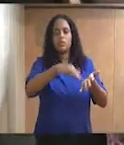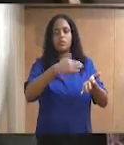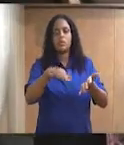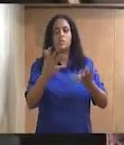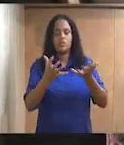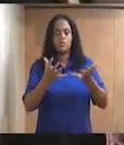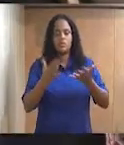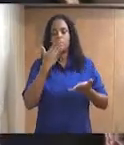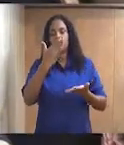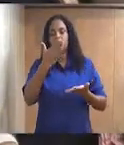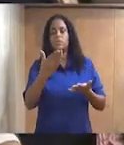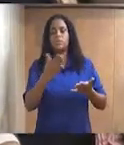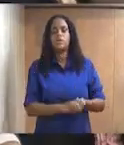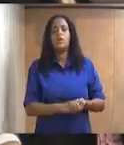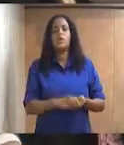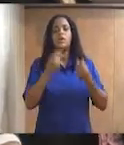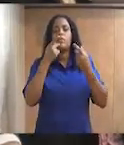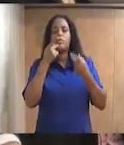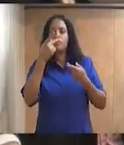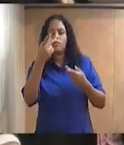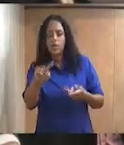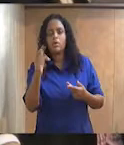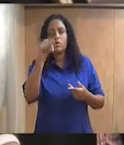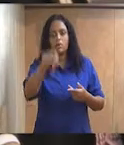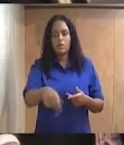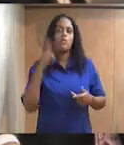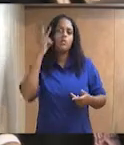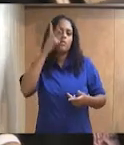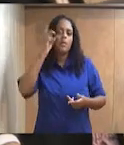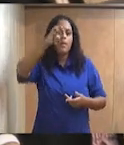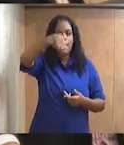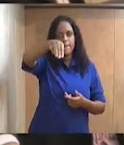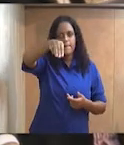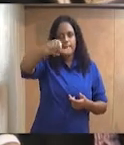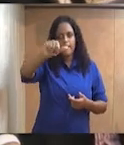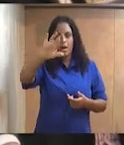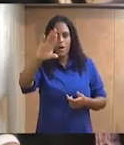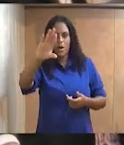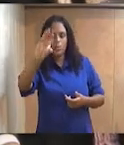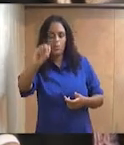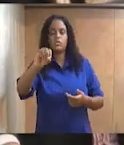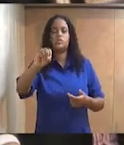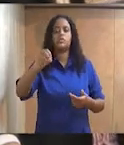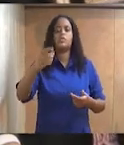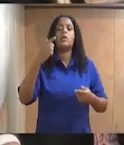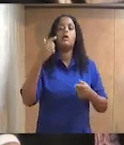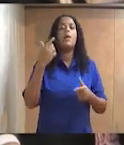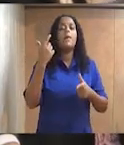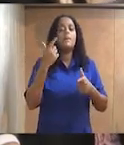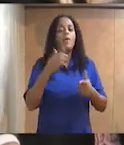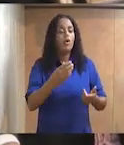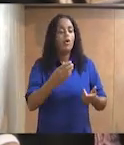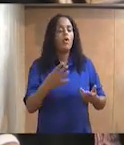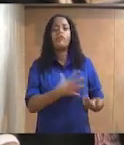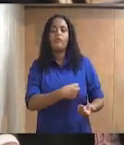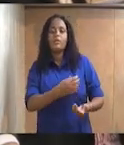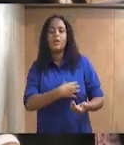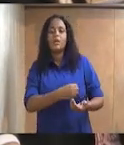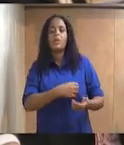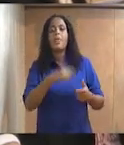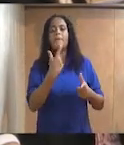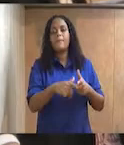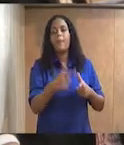aqui justificar a ausência do vereador Marcos Tavares, ele que está com seu filho já há mais de 15 dias na